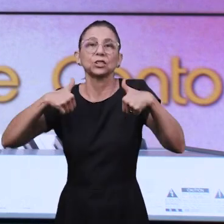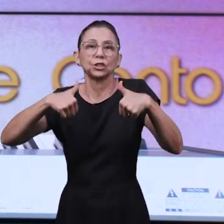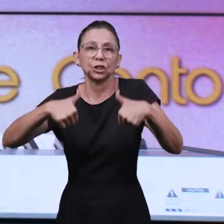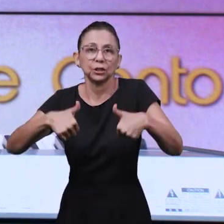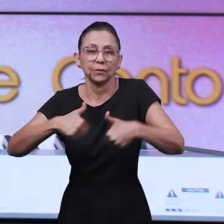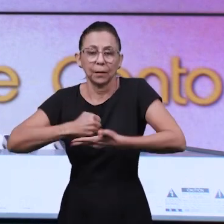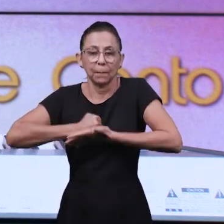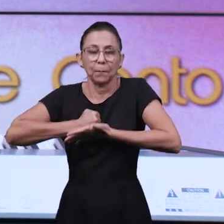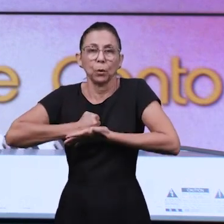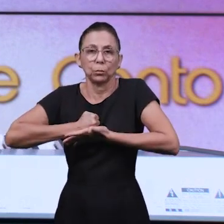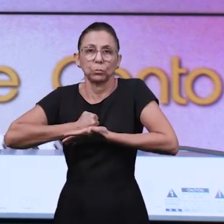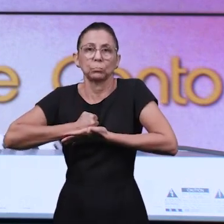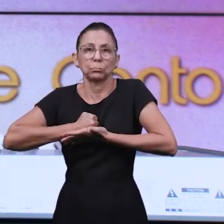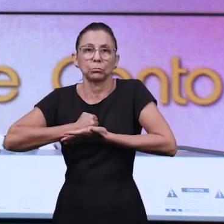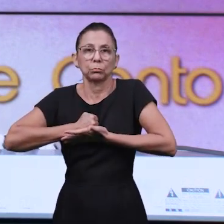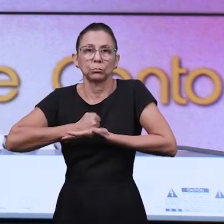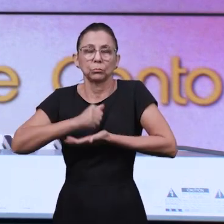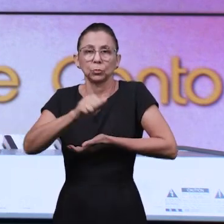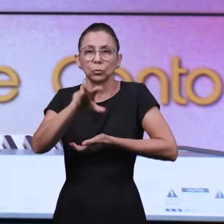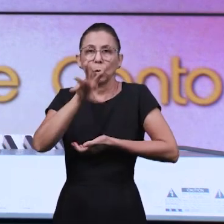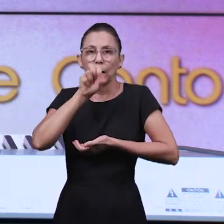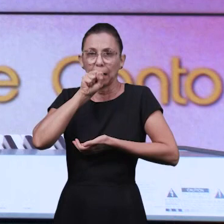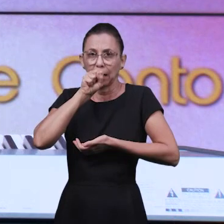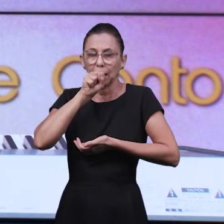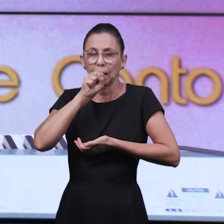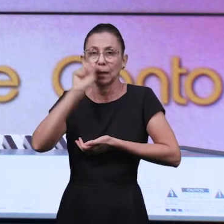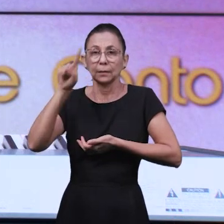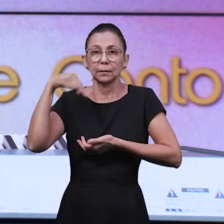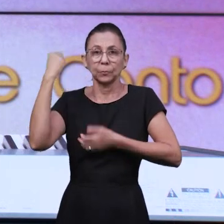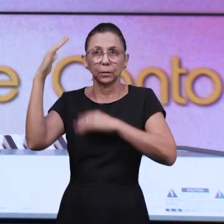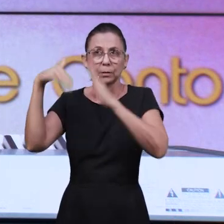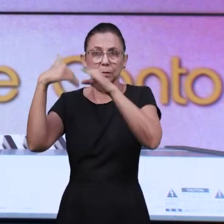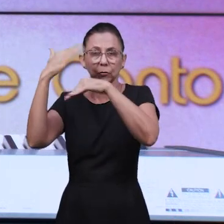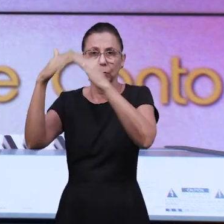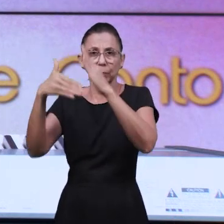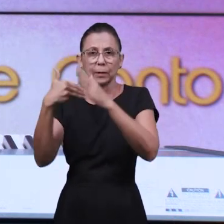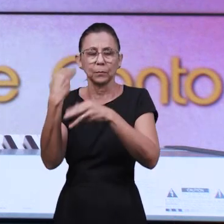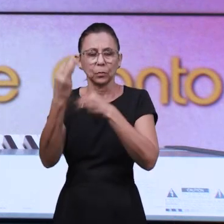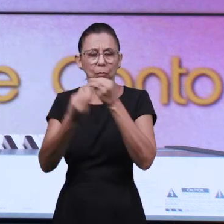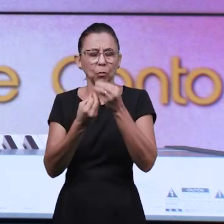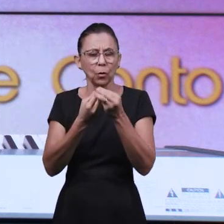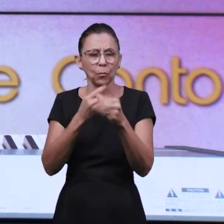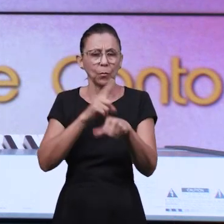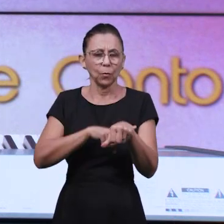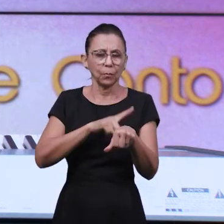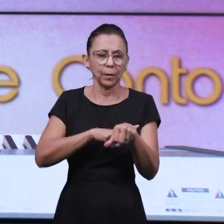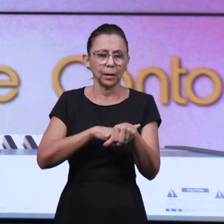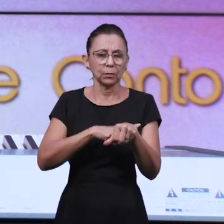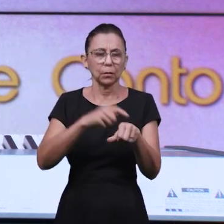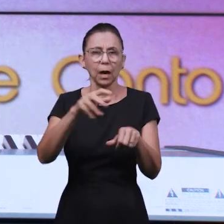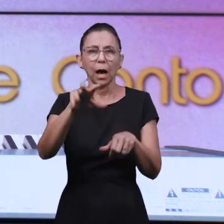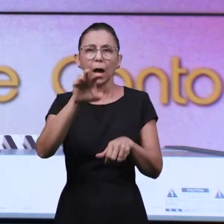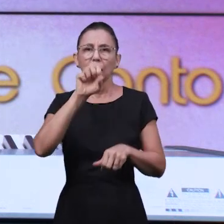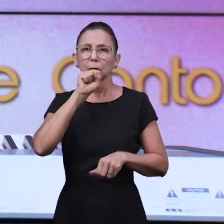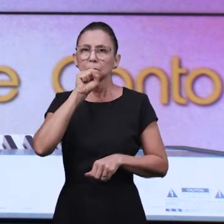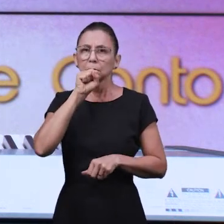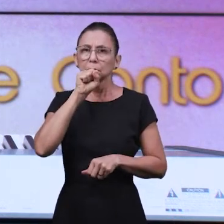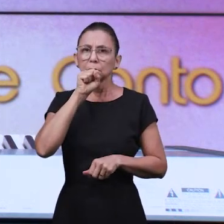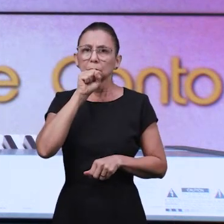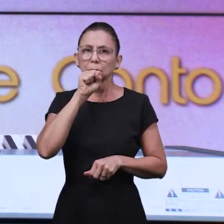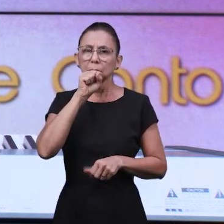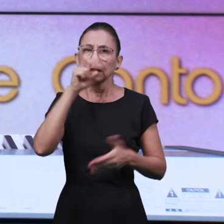esse suporte respiratório. Depois que nós desenvolvemos a consciência de onde eu posso respirar, faça a